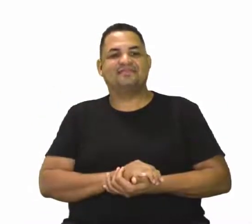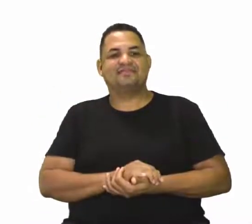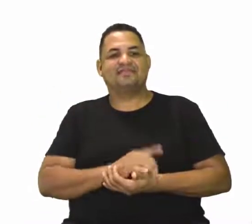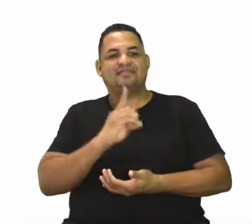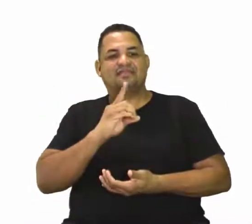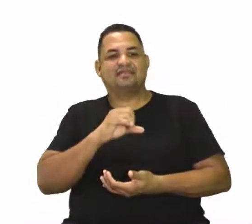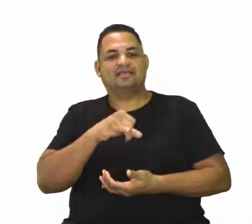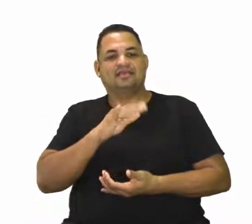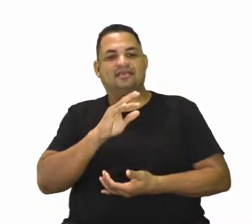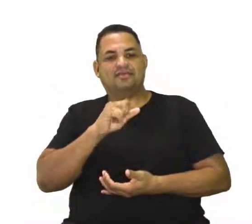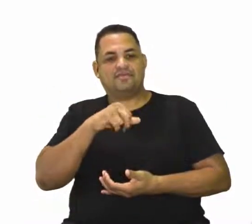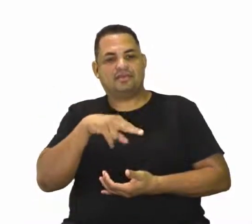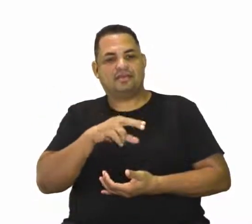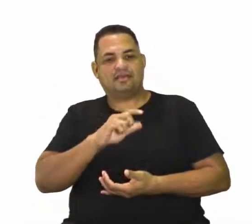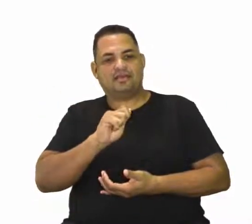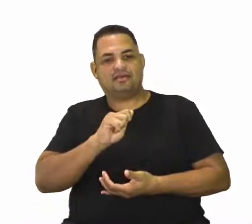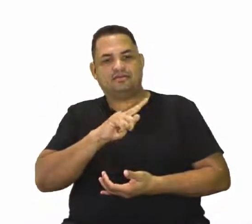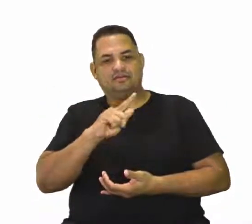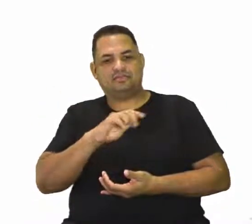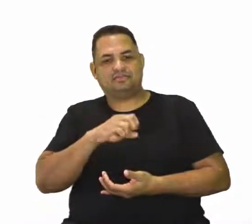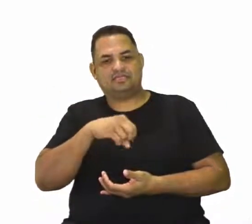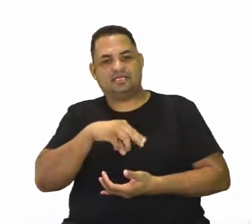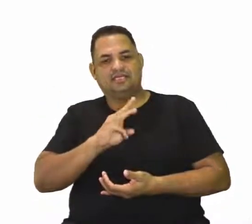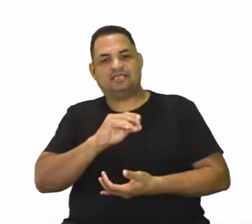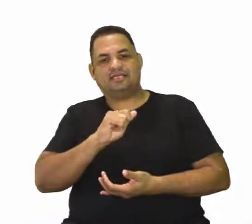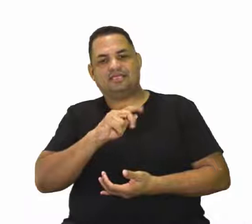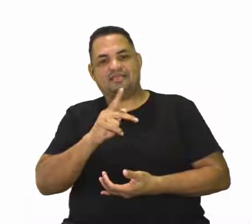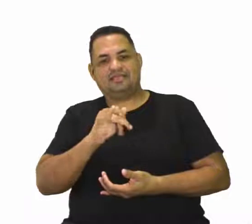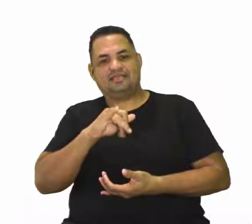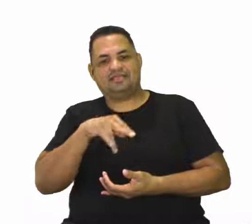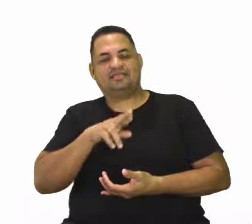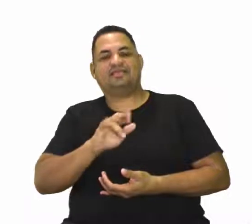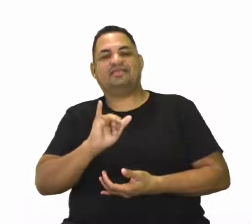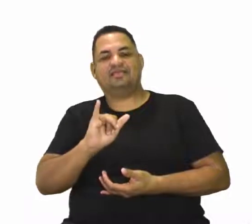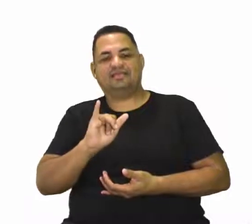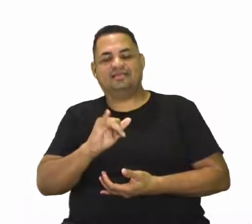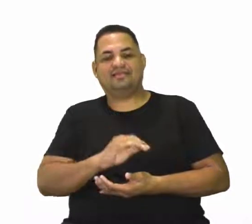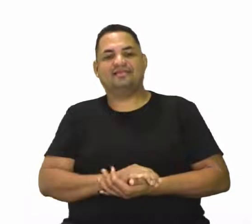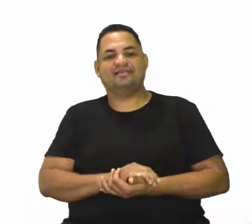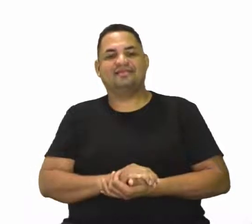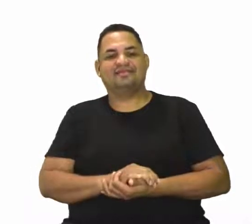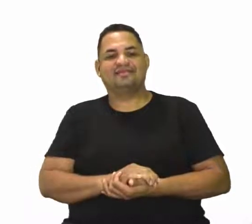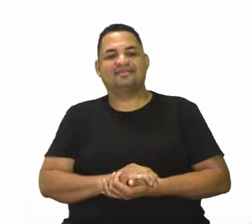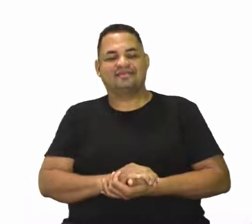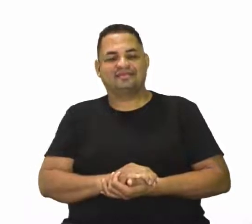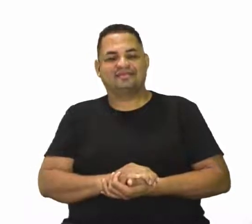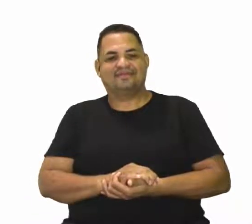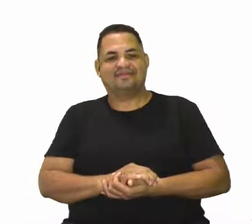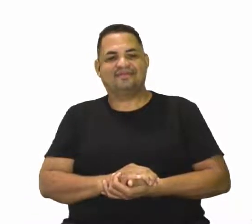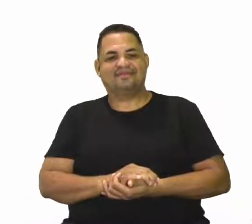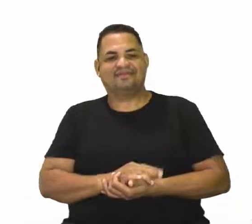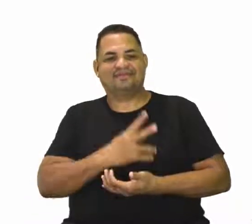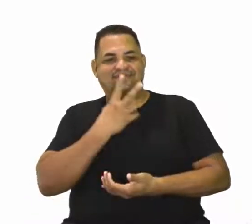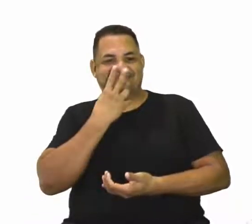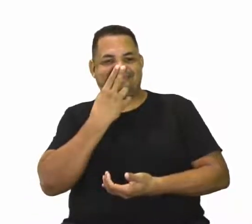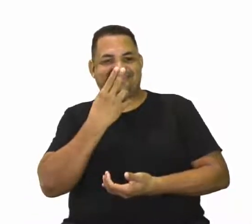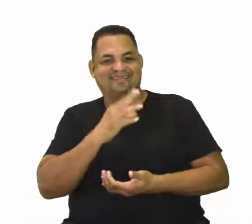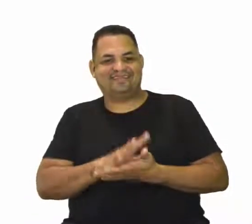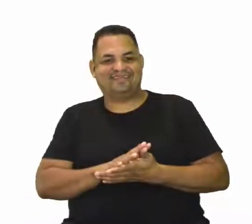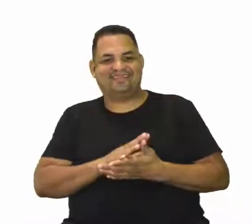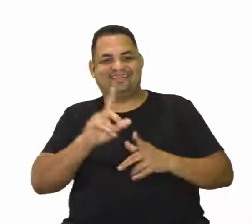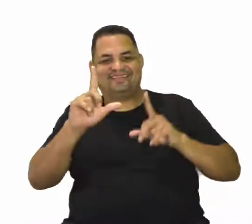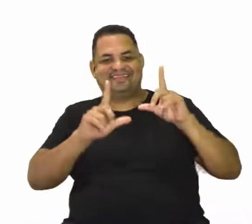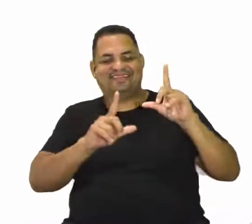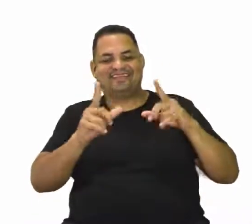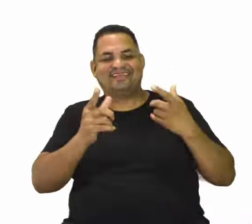a irmã e e a demora para caramba né parece a